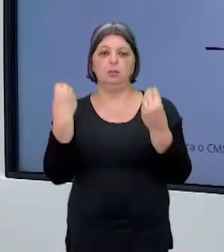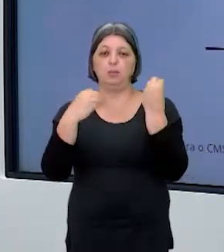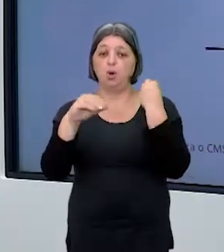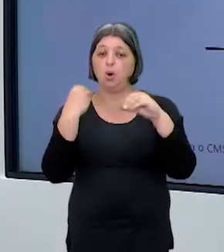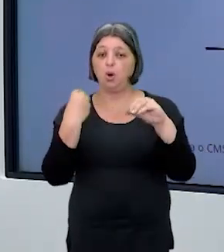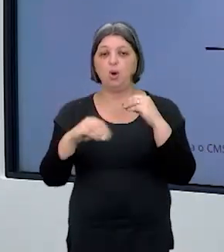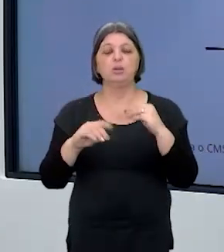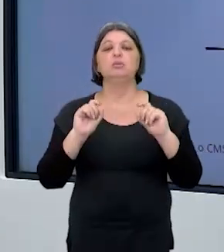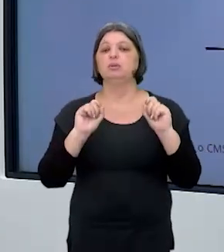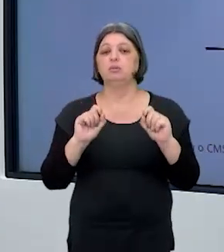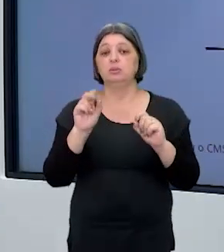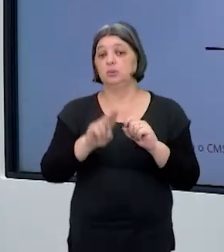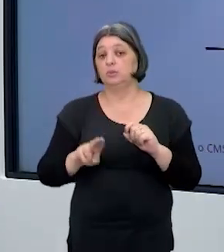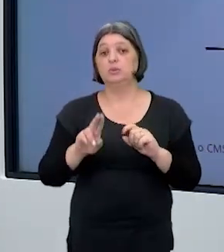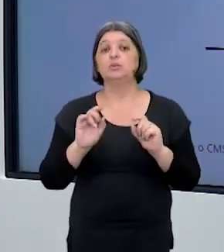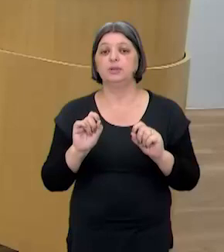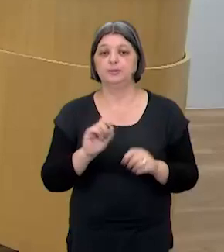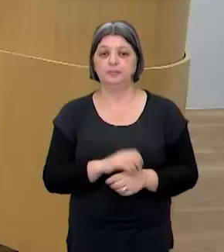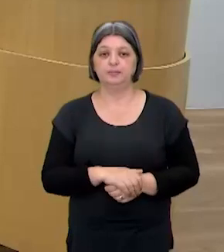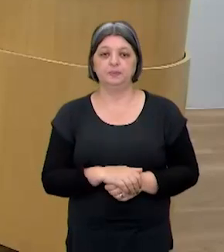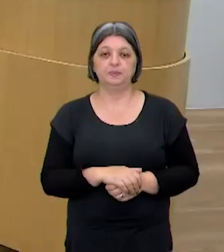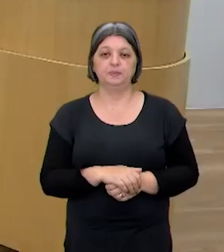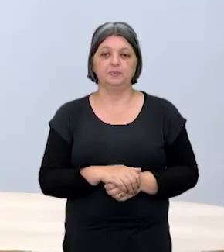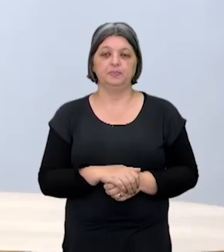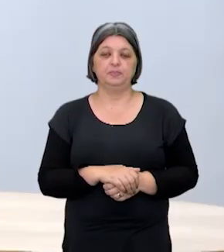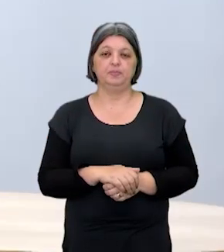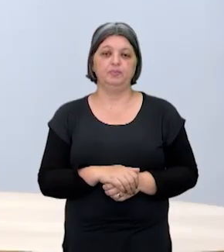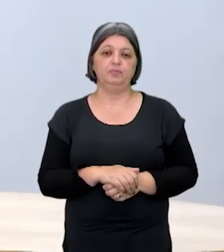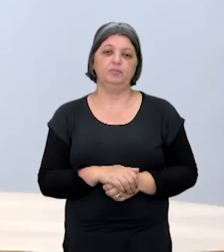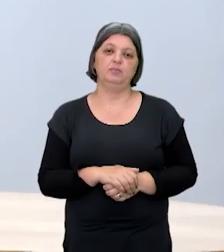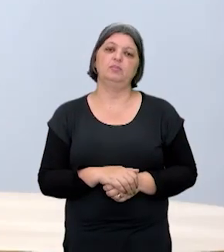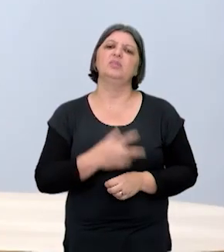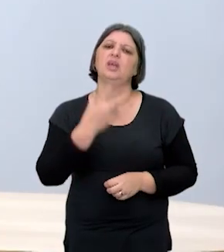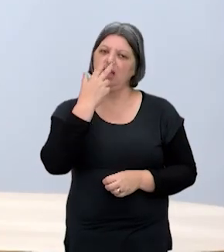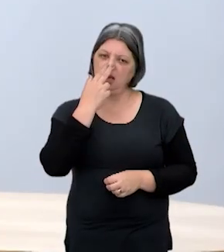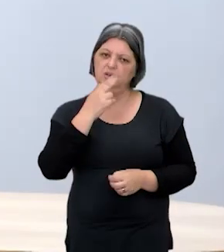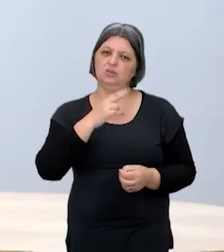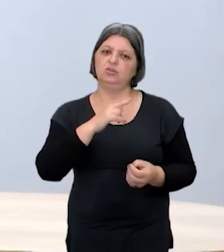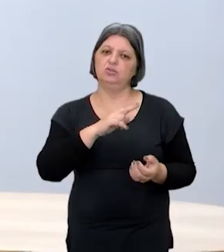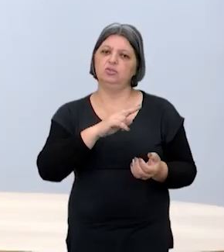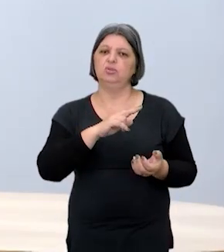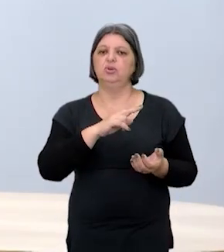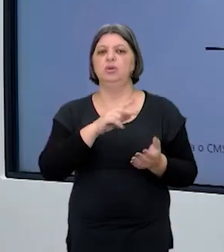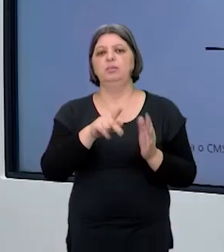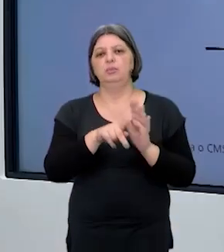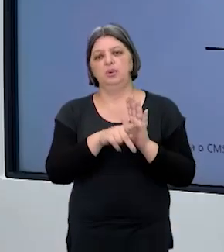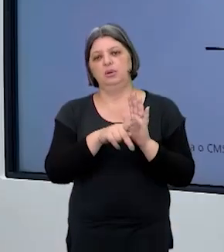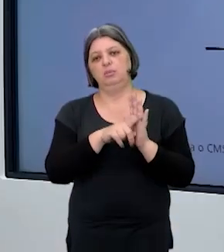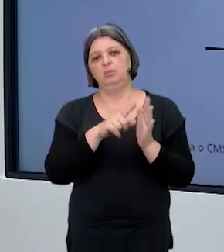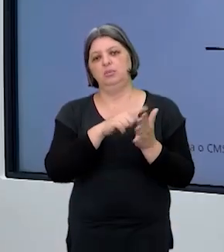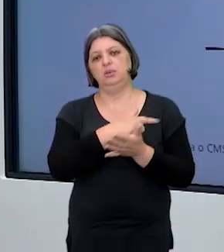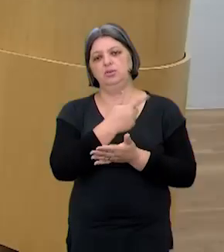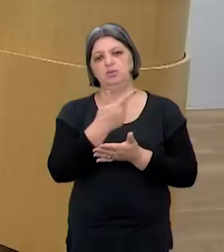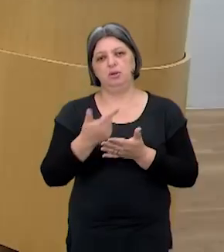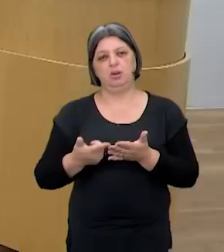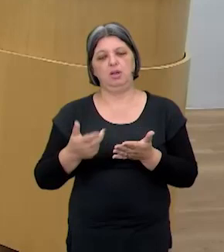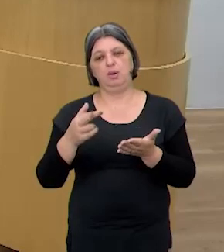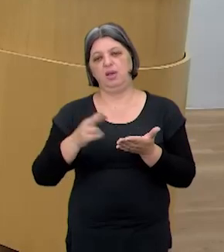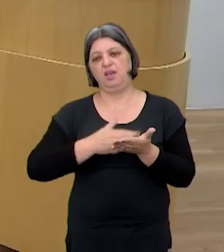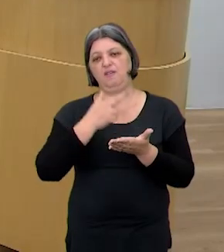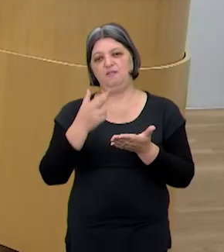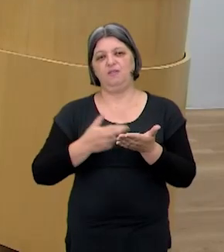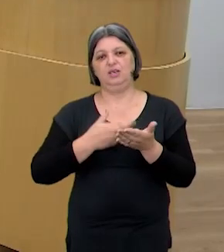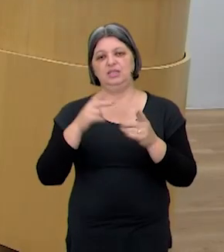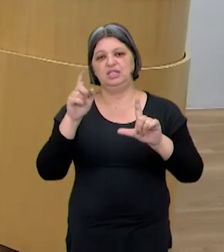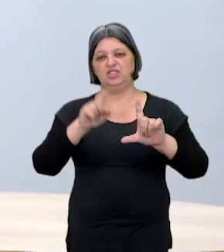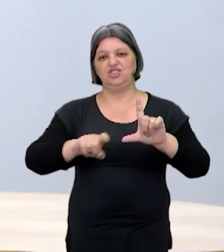você utiliza? Você costuma utilizar qual, Andreia? Acho que mais jornais e revistas digitais. Digitais, né? O impresso está se perdendo